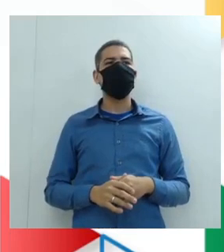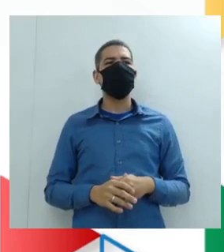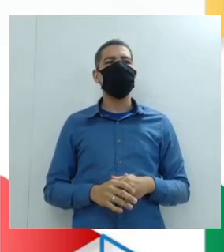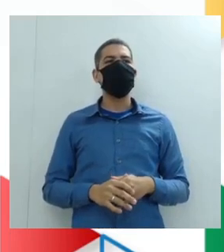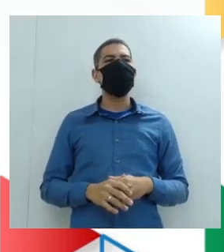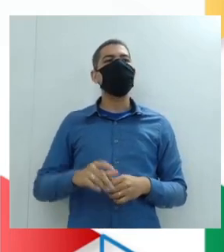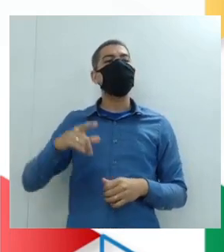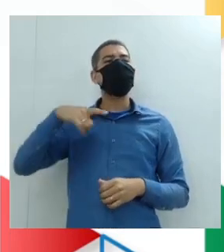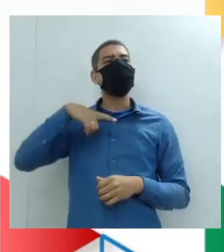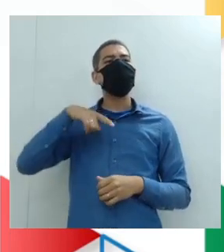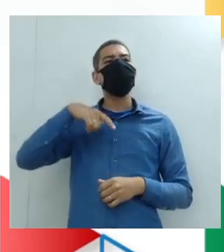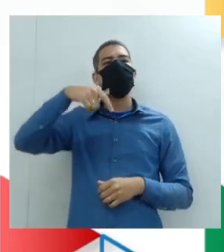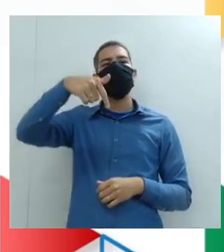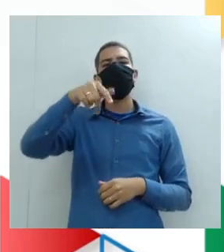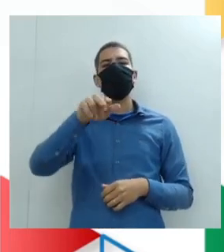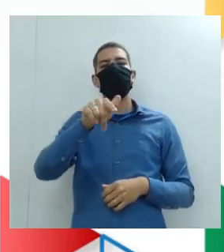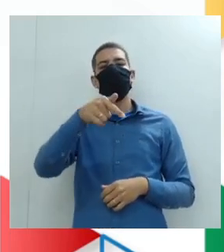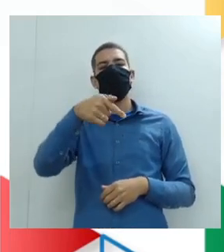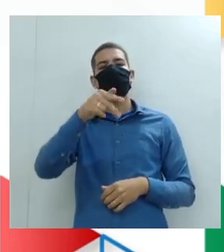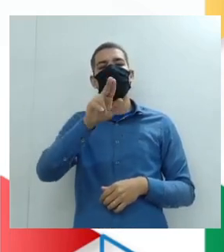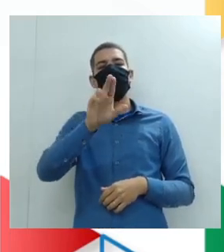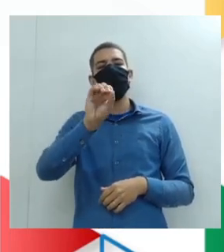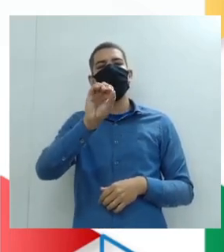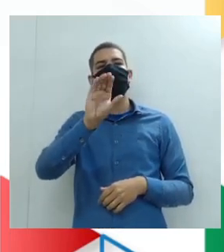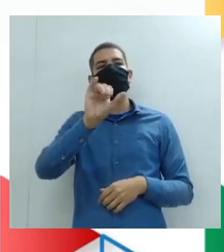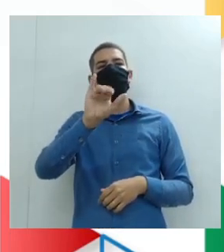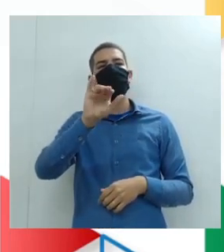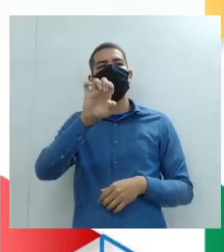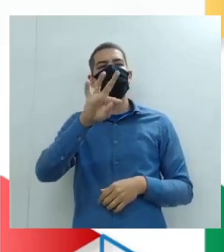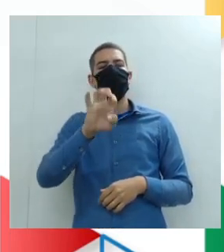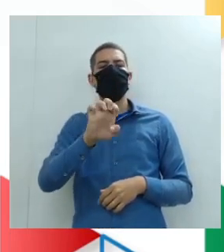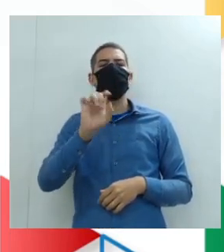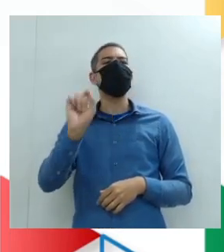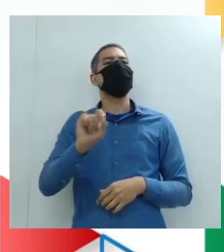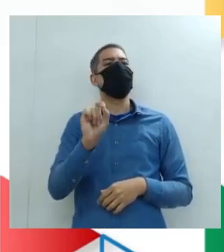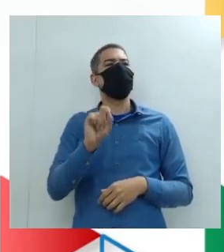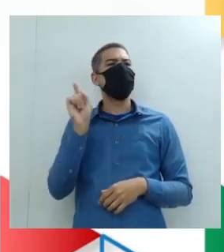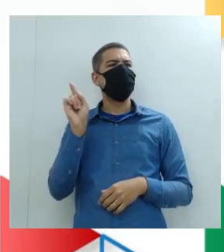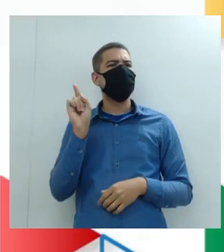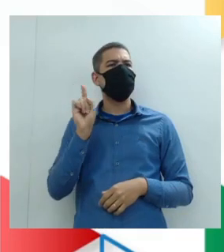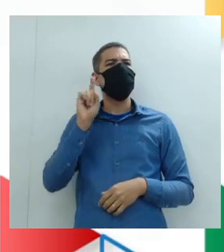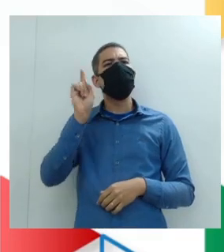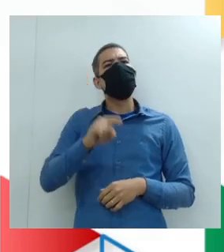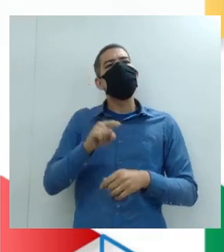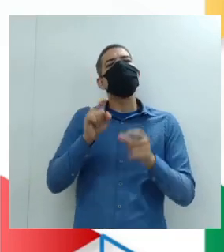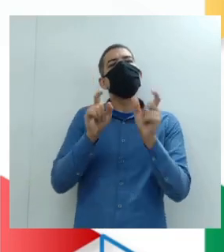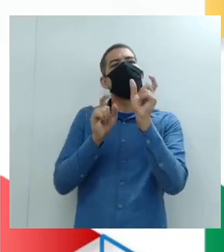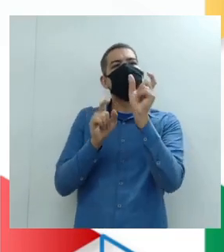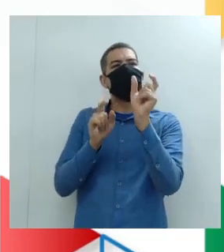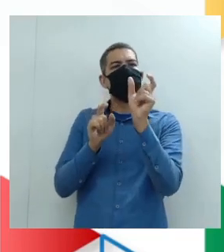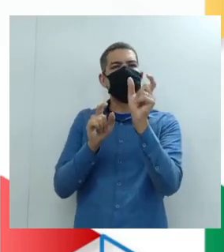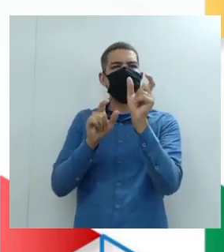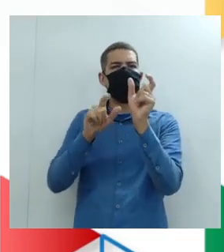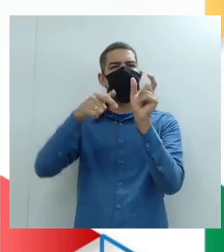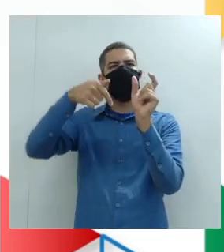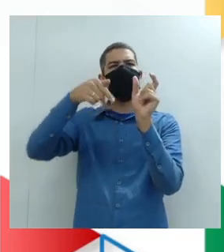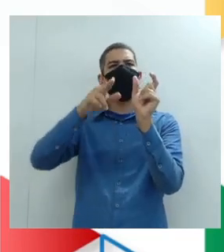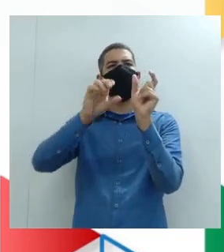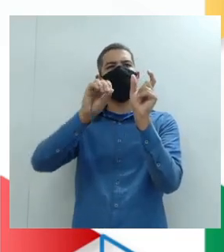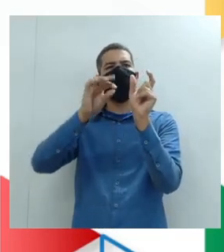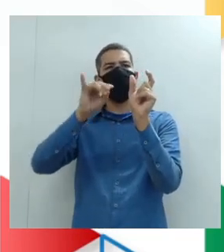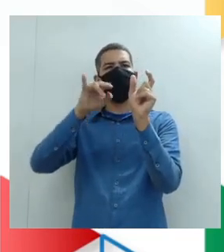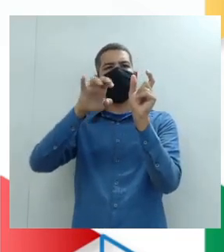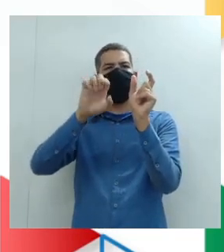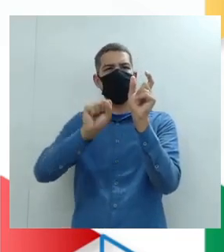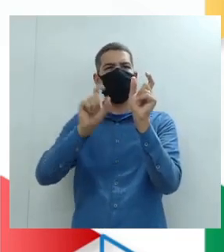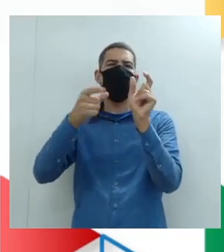do quociente. Aí eu trouxe um exemplo bem simples aí, ó. Quociente é a palavra que deriva do termo latim quotiens. E aí